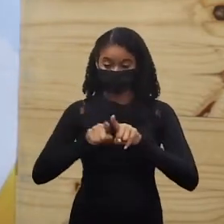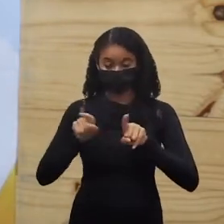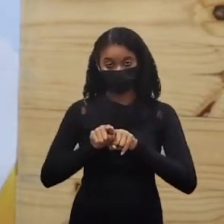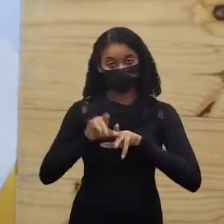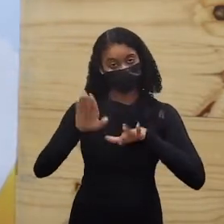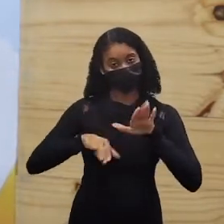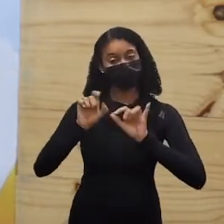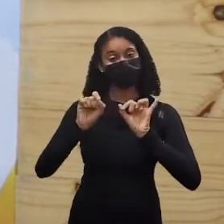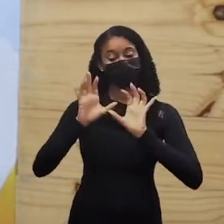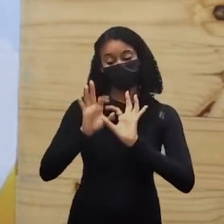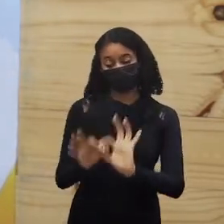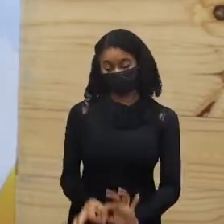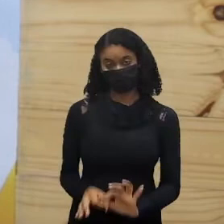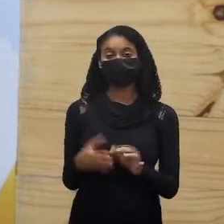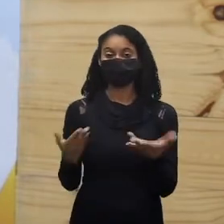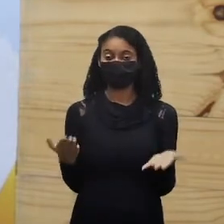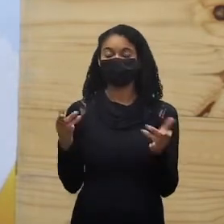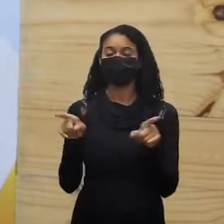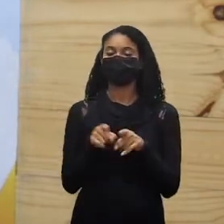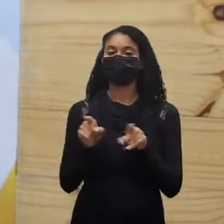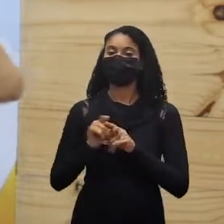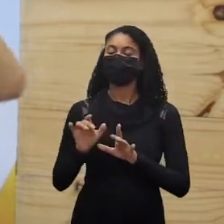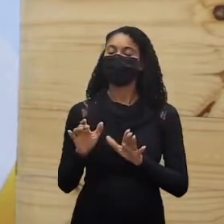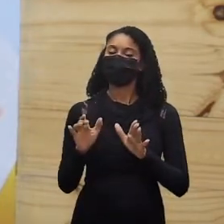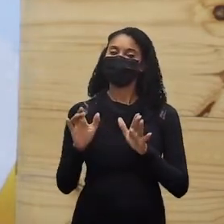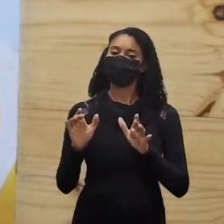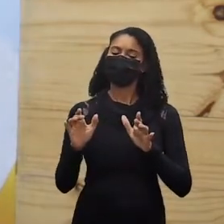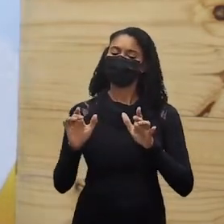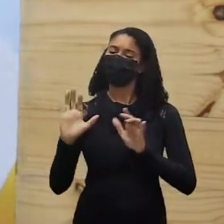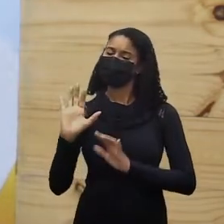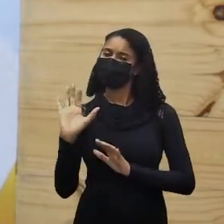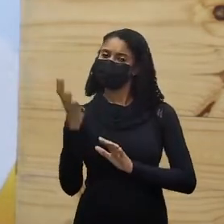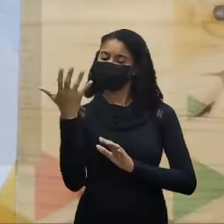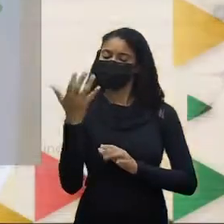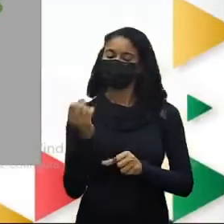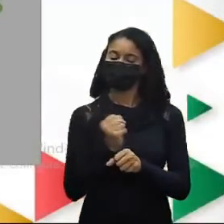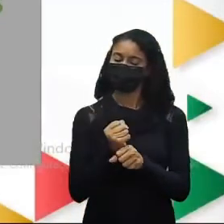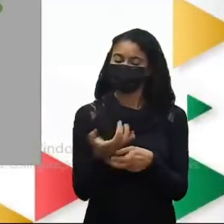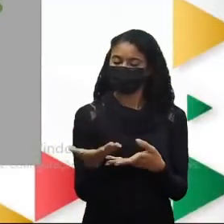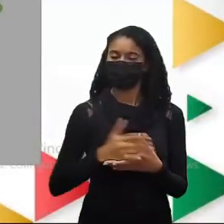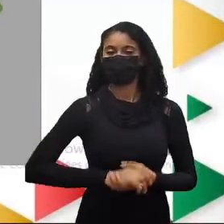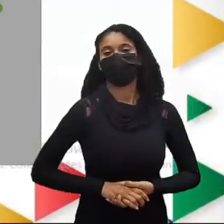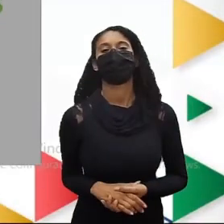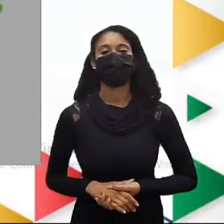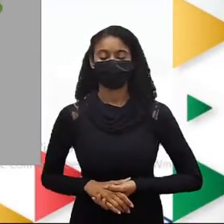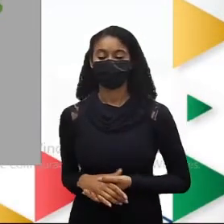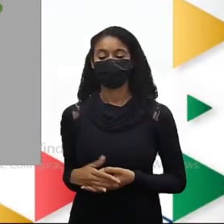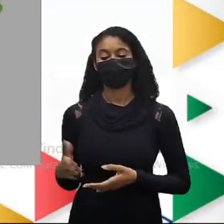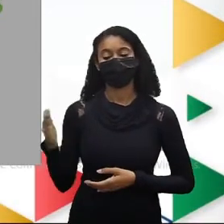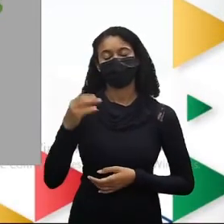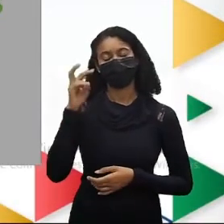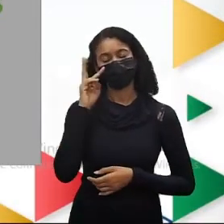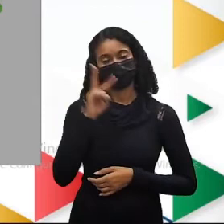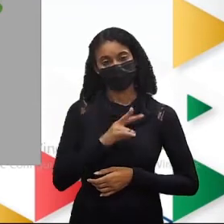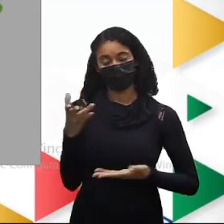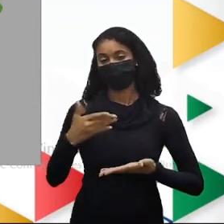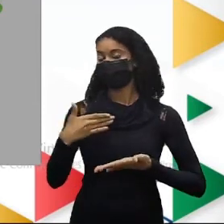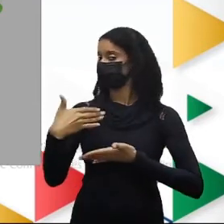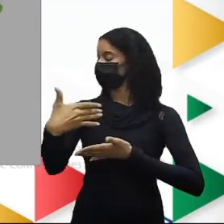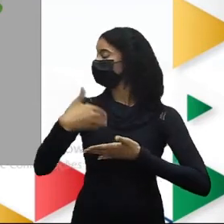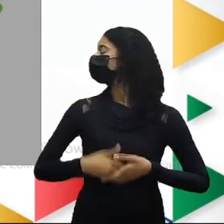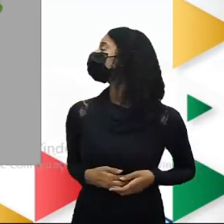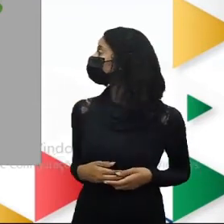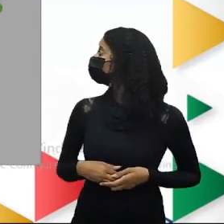ao contexto e ao tempo. E vamos adiante. Trago para vocês, se a gente fala em